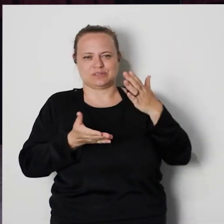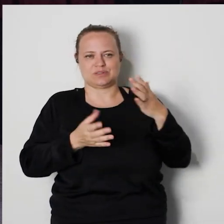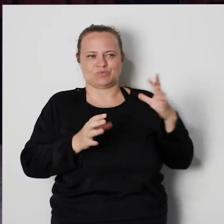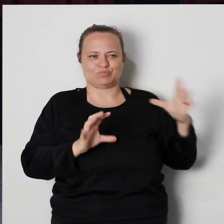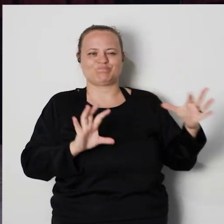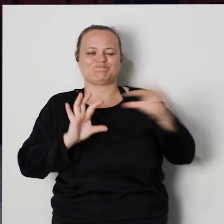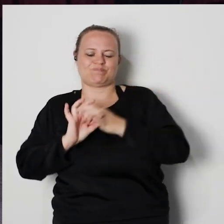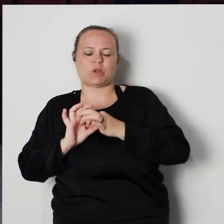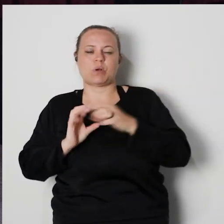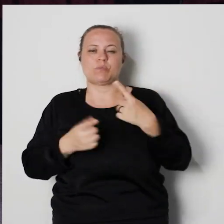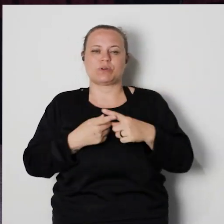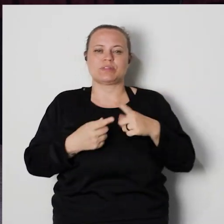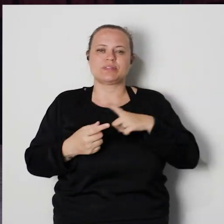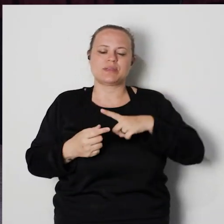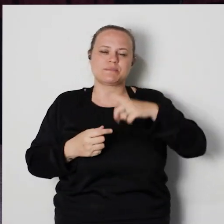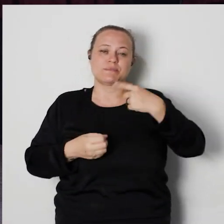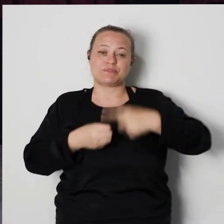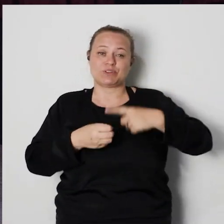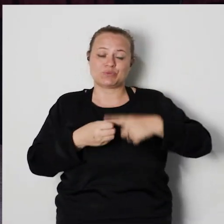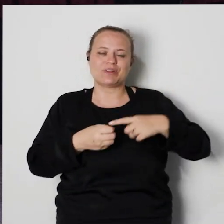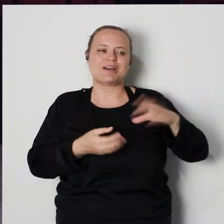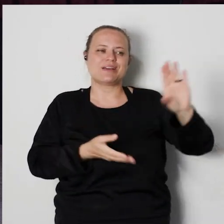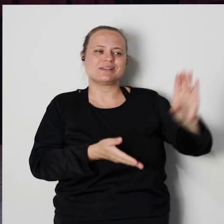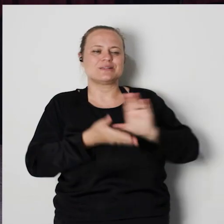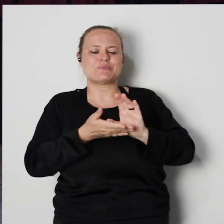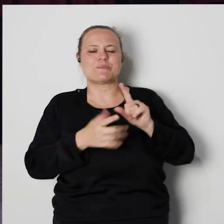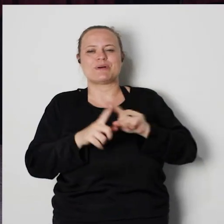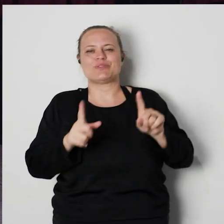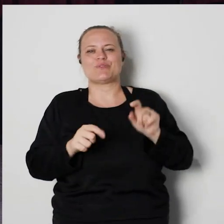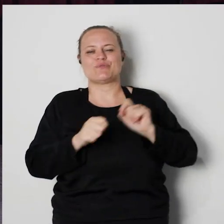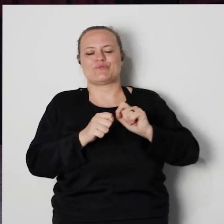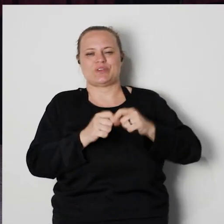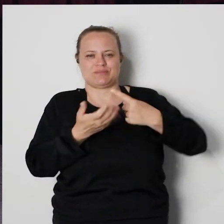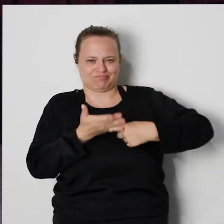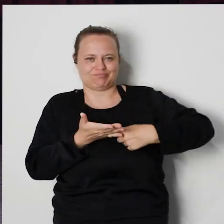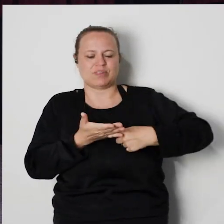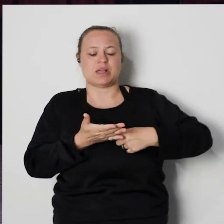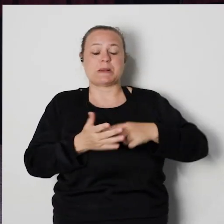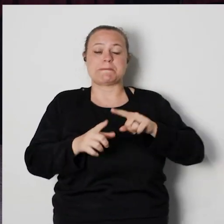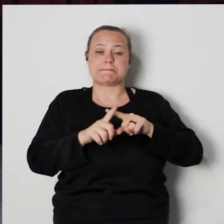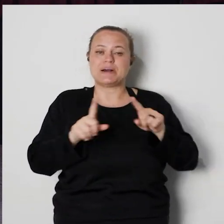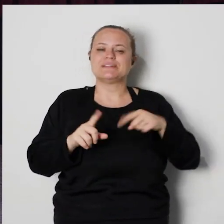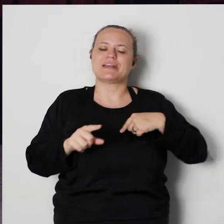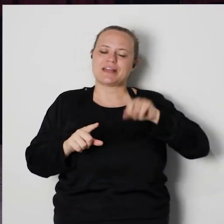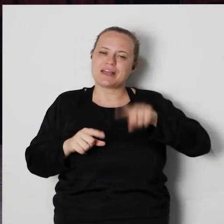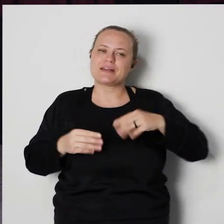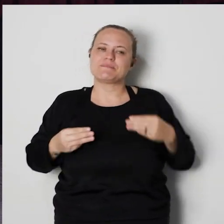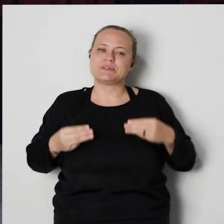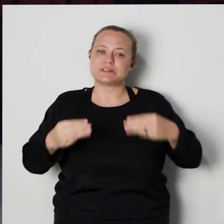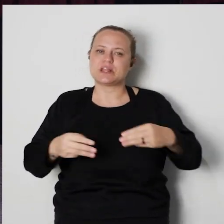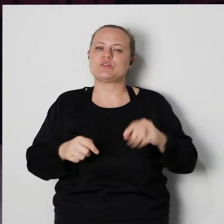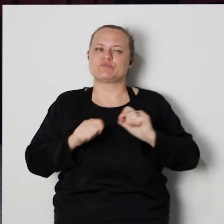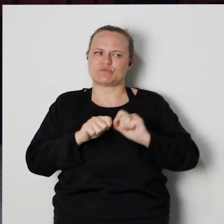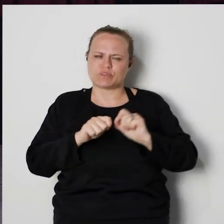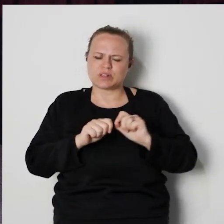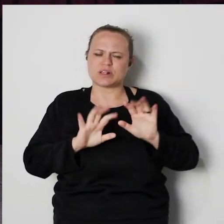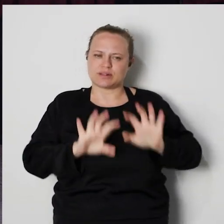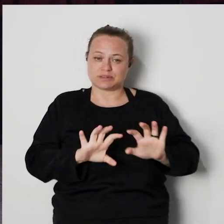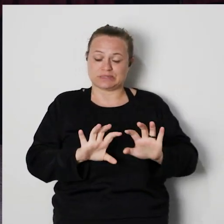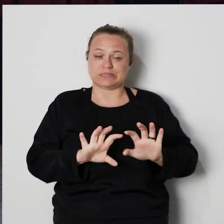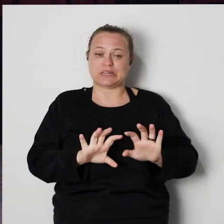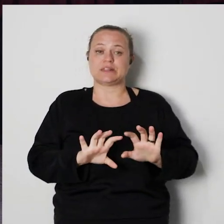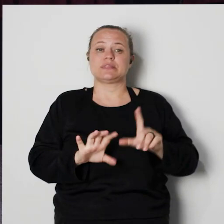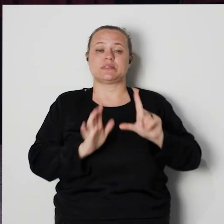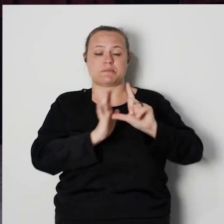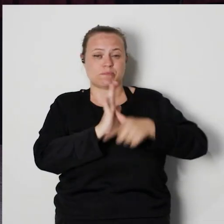não acontecendo essa questão do repasse vinculado. Né? Muitos municípios acabaram recebendo 100, mas essa